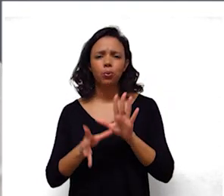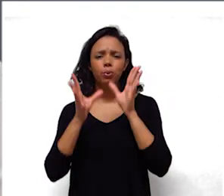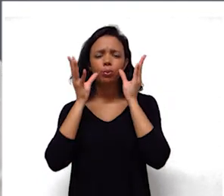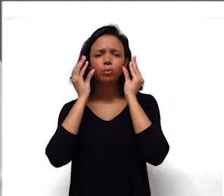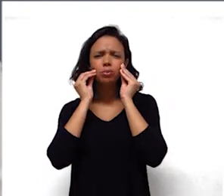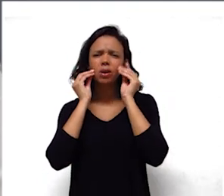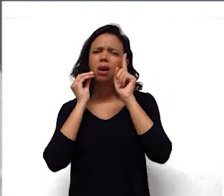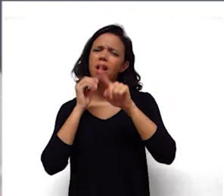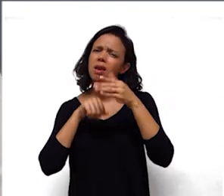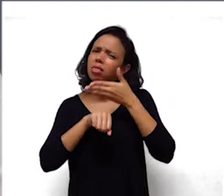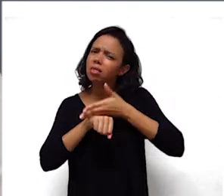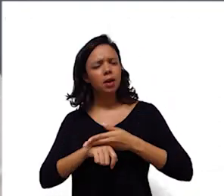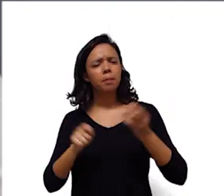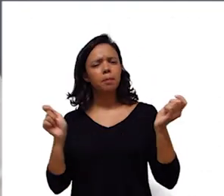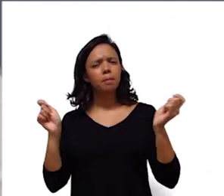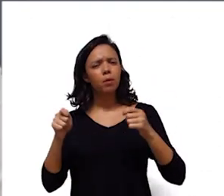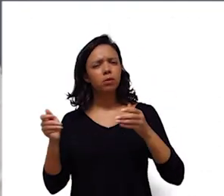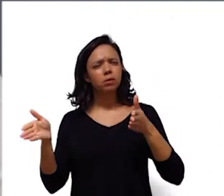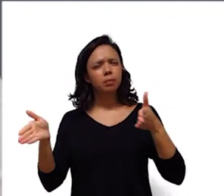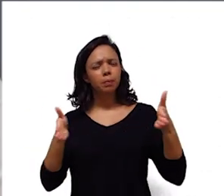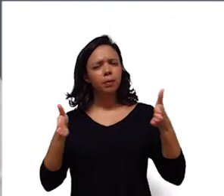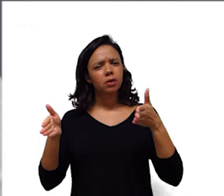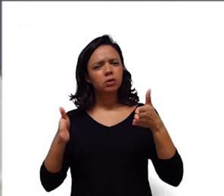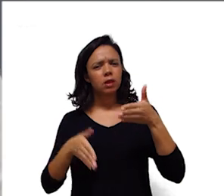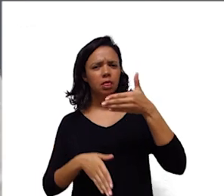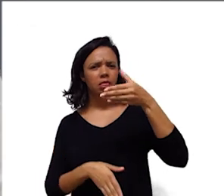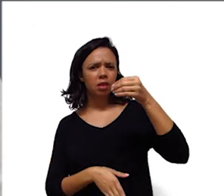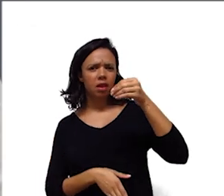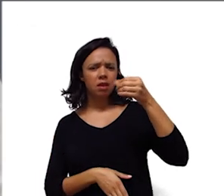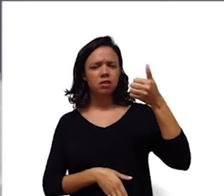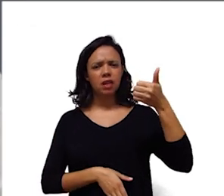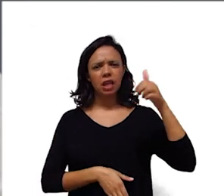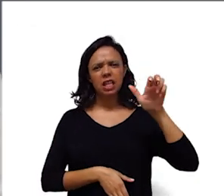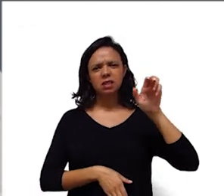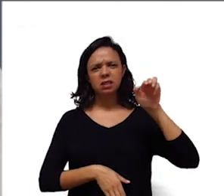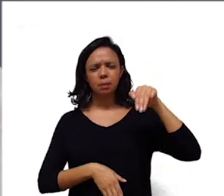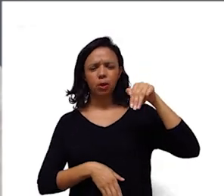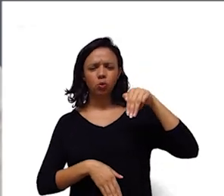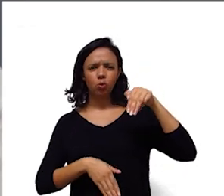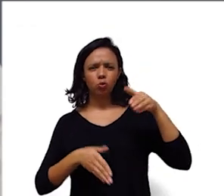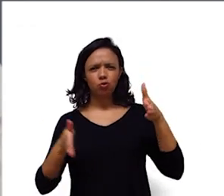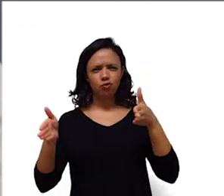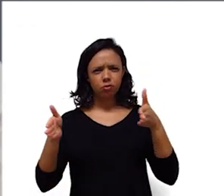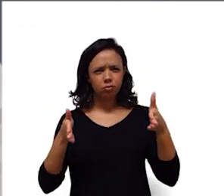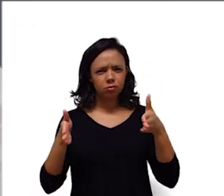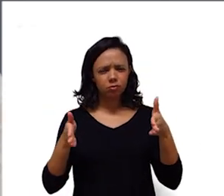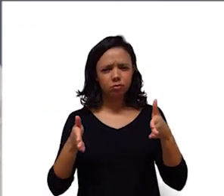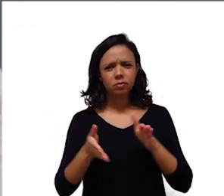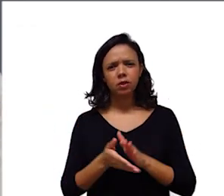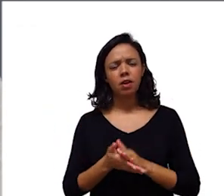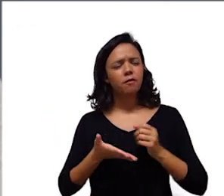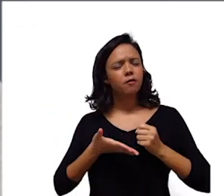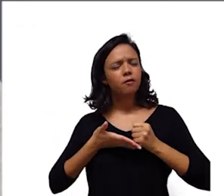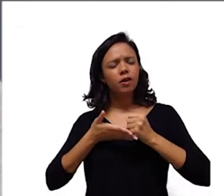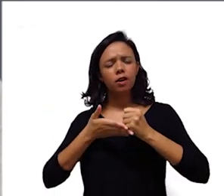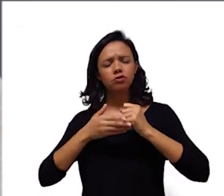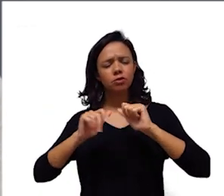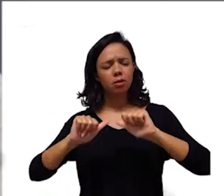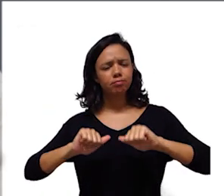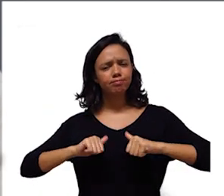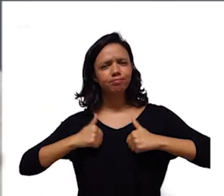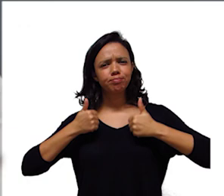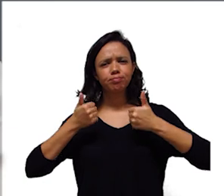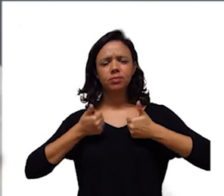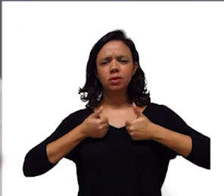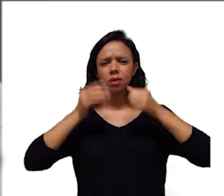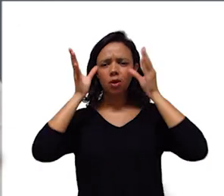e soprando uma vela. Essa atividade ela pode durar cerca de 10 a 15 minutos por dia e